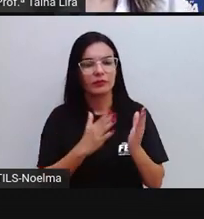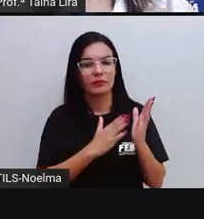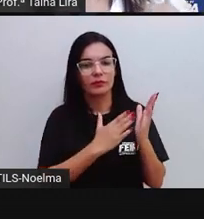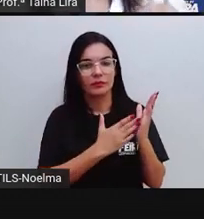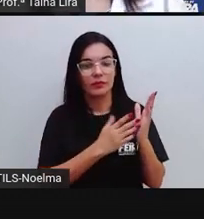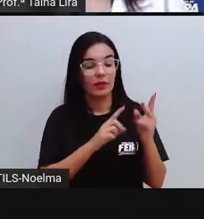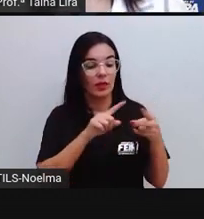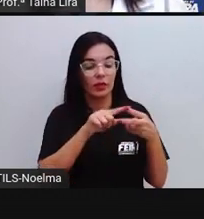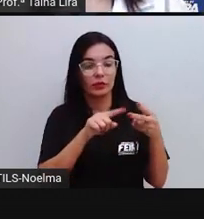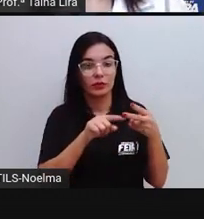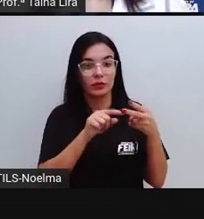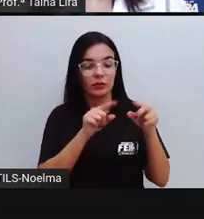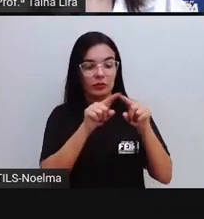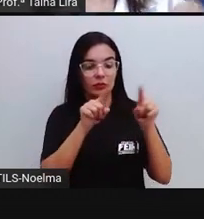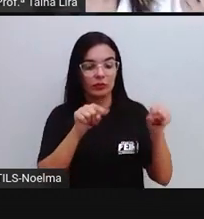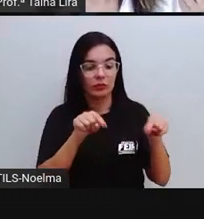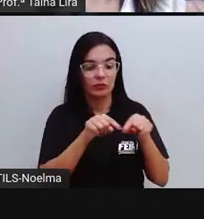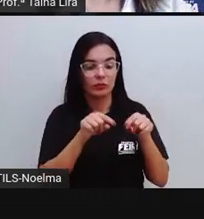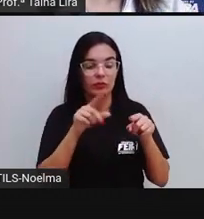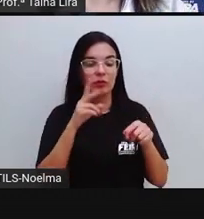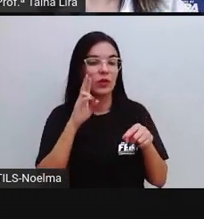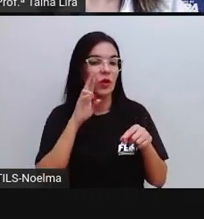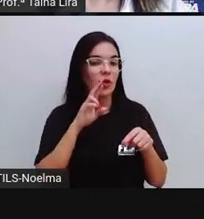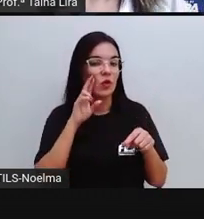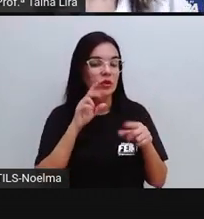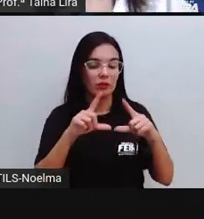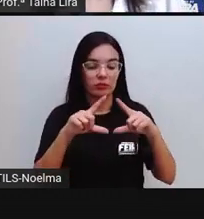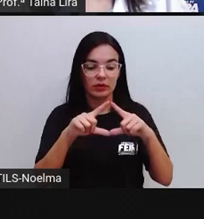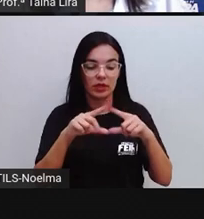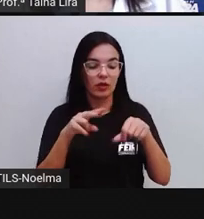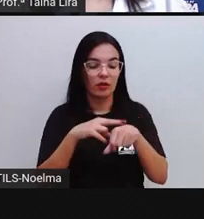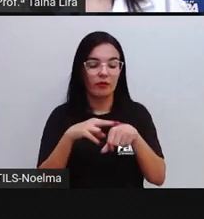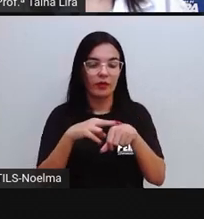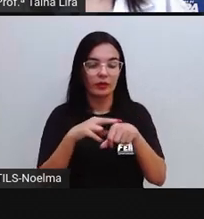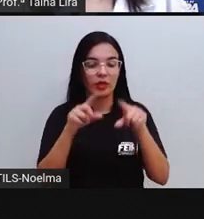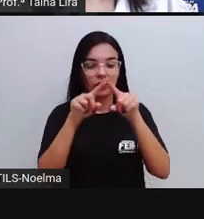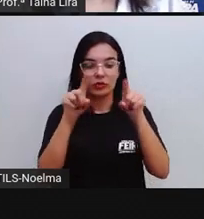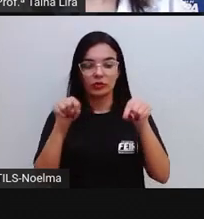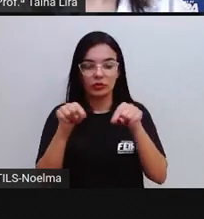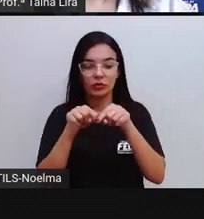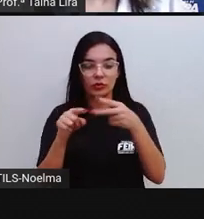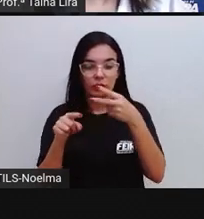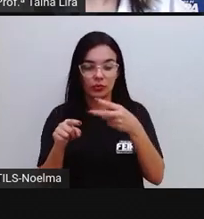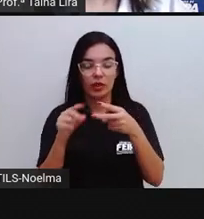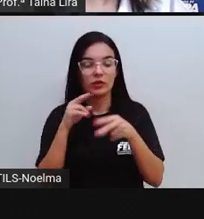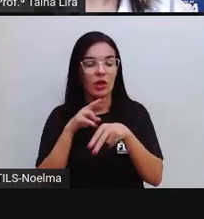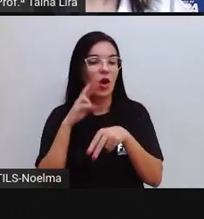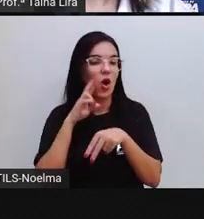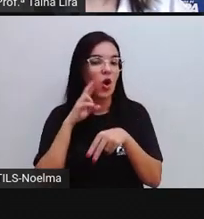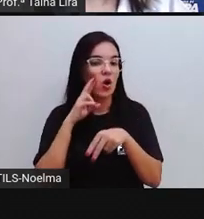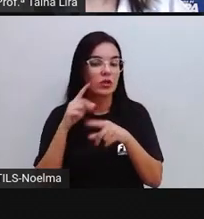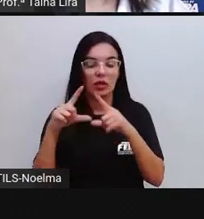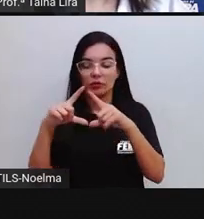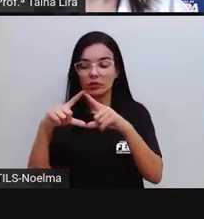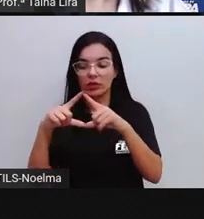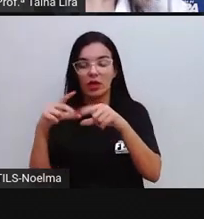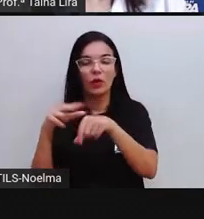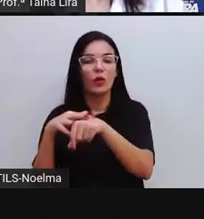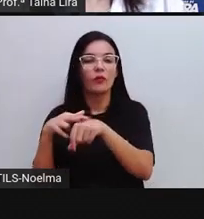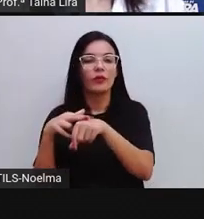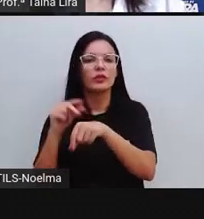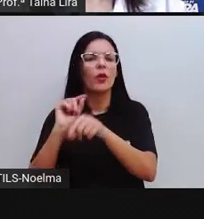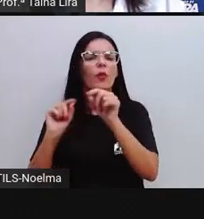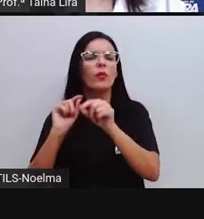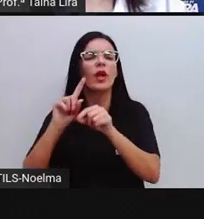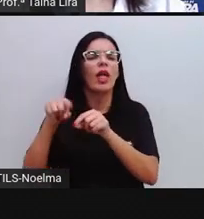Dois quadrados rosa, um triângulo verde. Dois quadrados rosa, um triângulo verde. O que